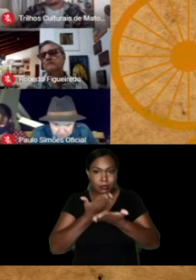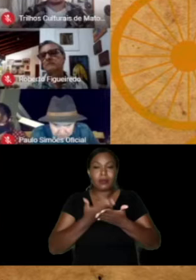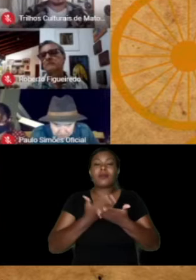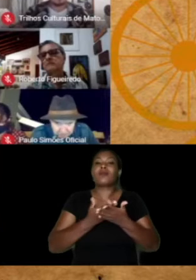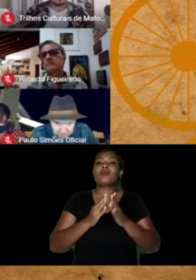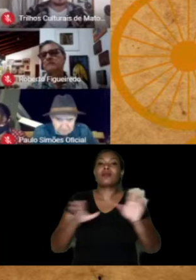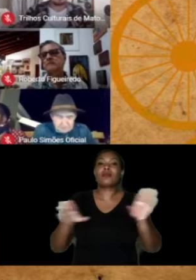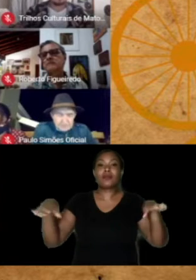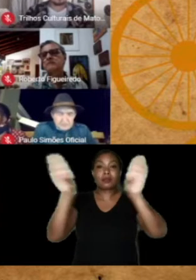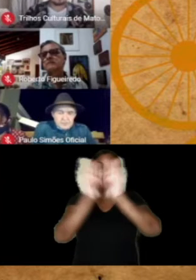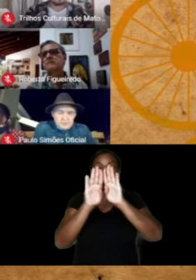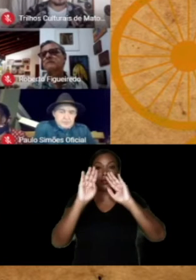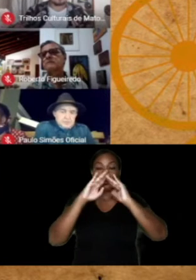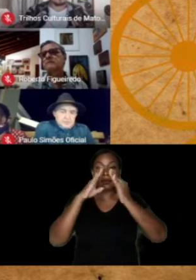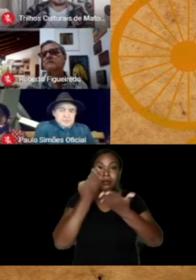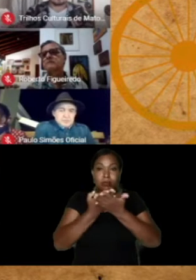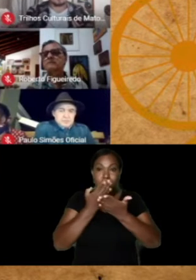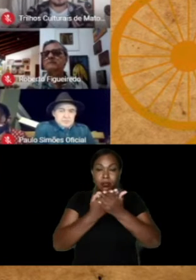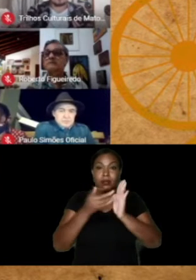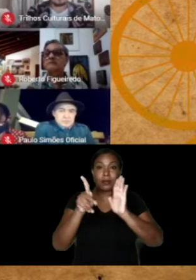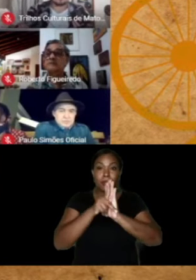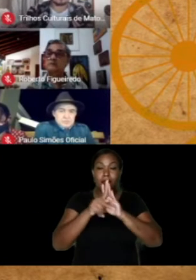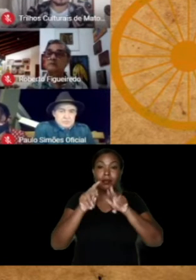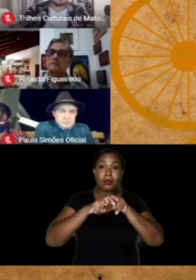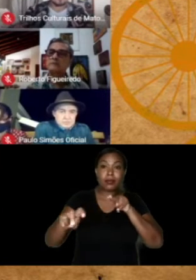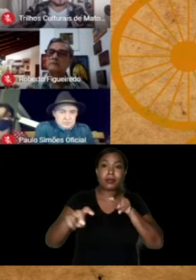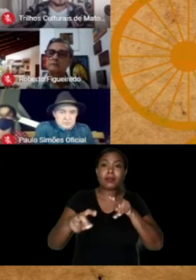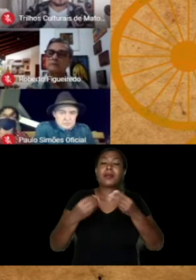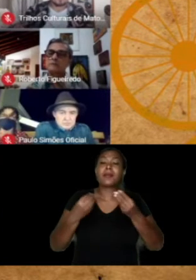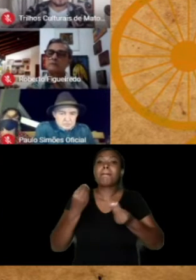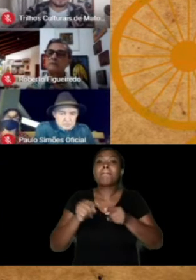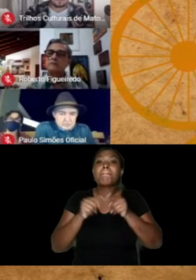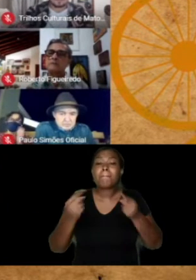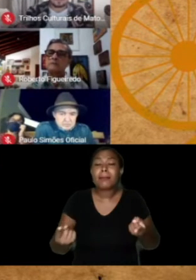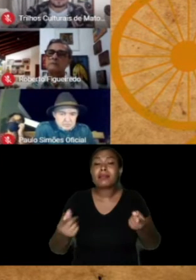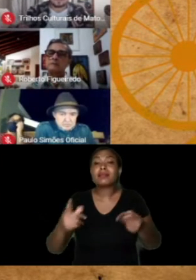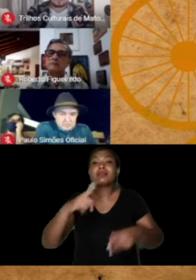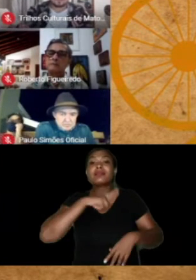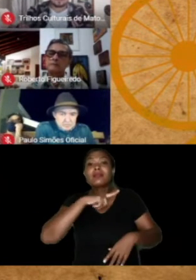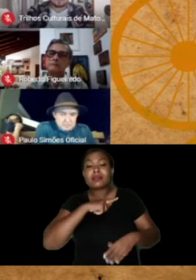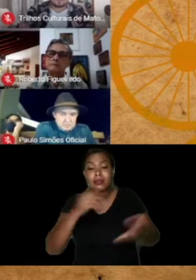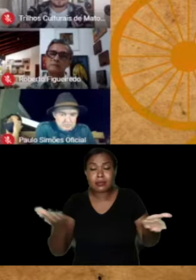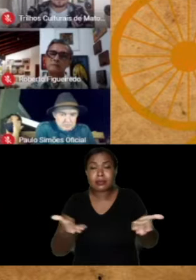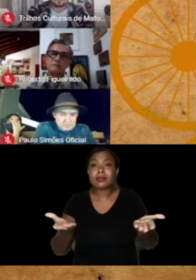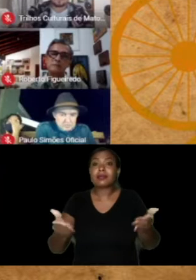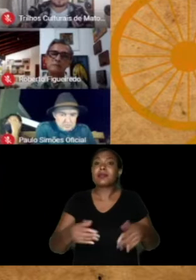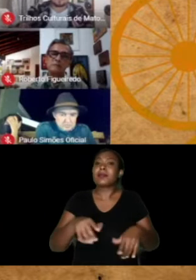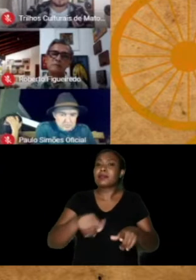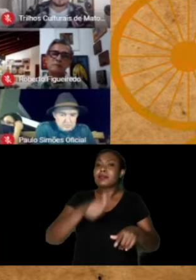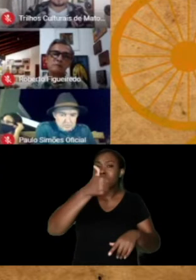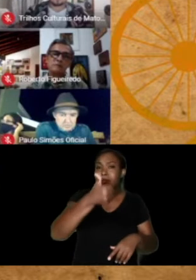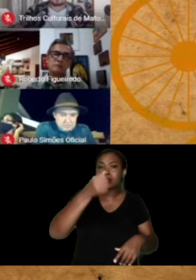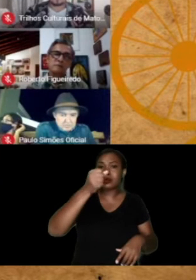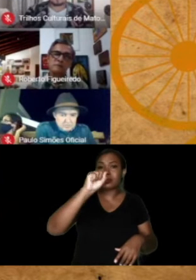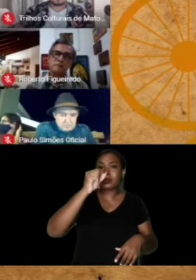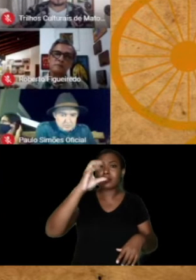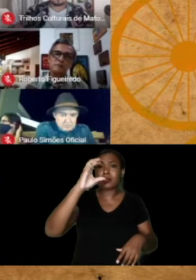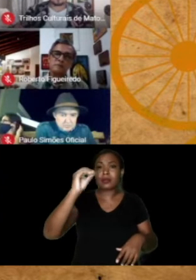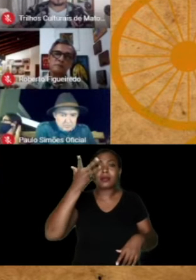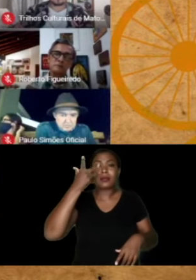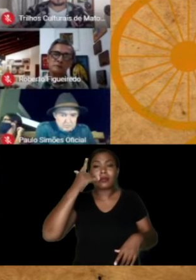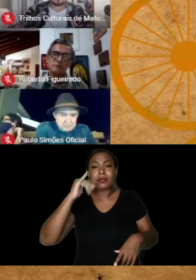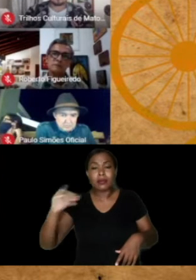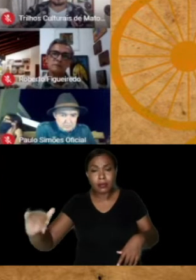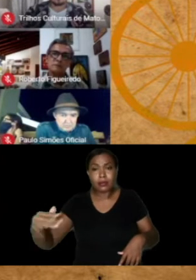a escola Batatinha, ela disse, mas gente, nós temos aqui mais de 180 crianças